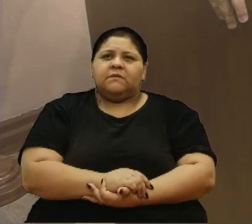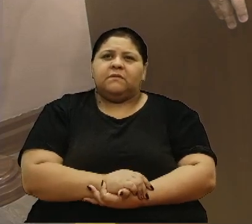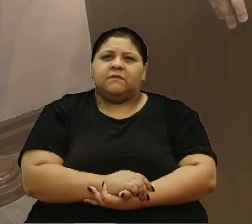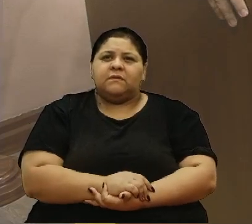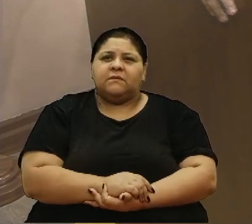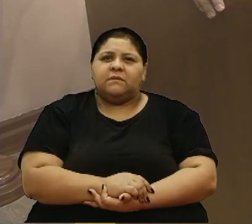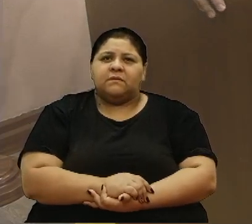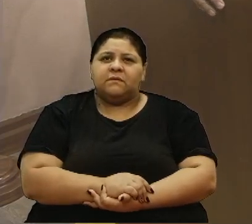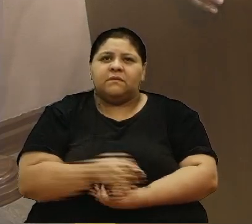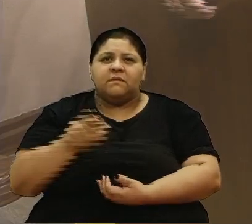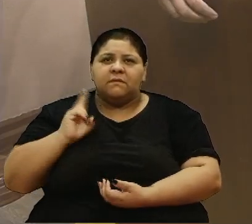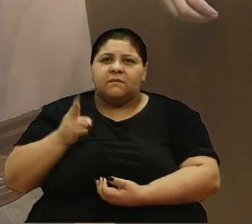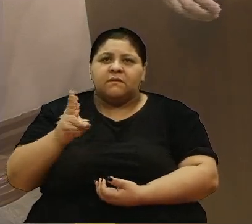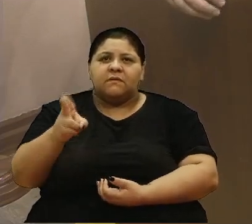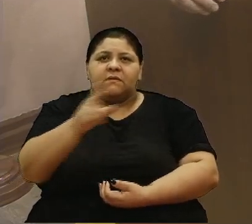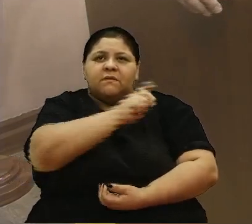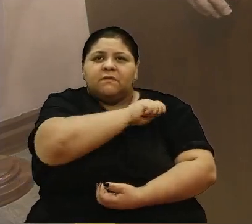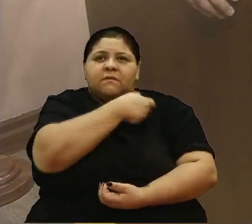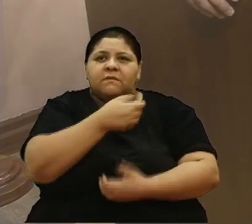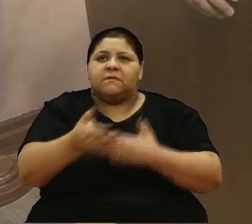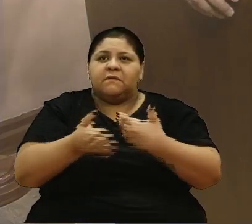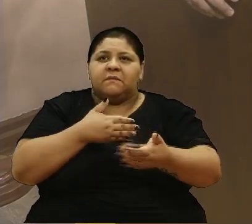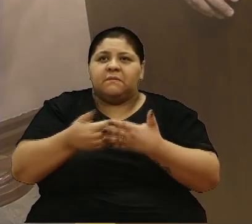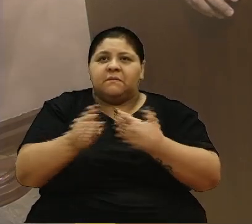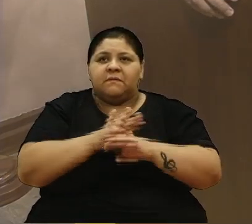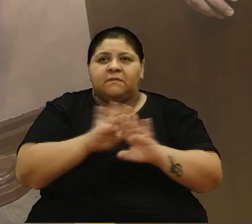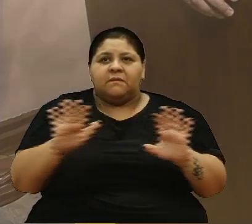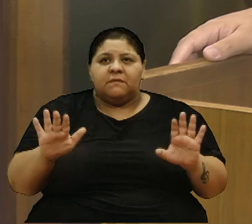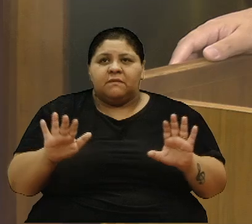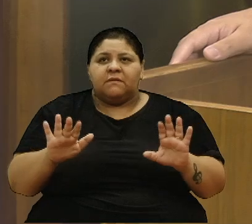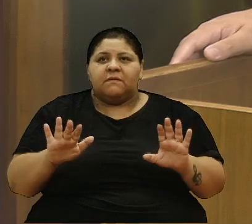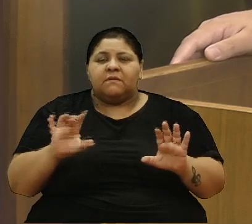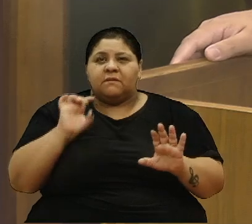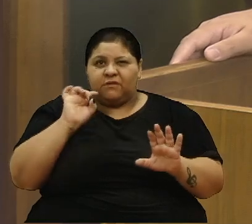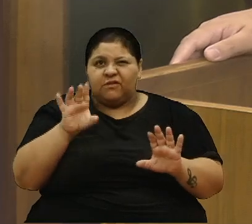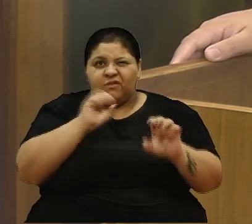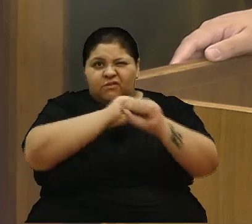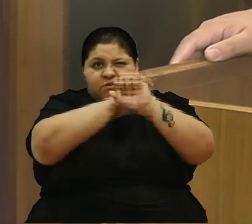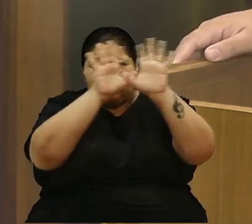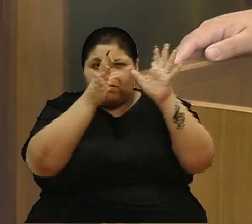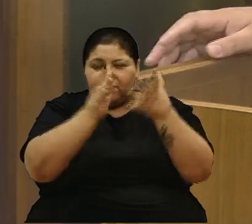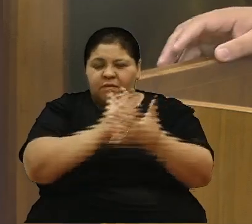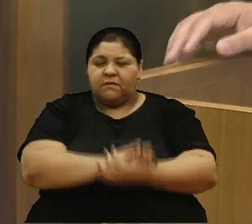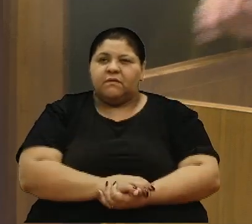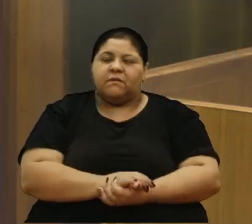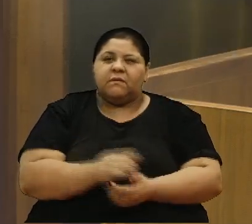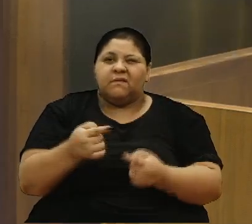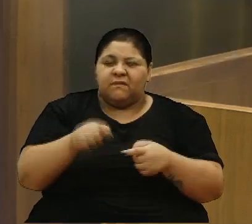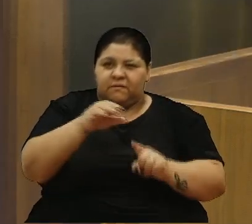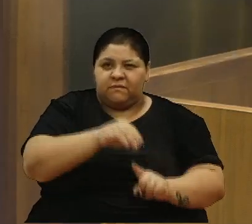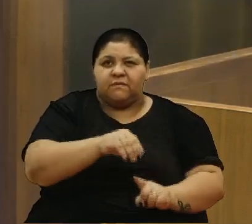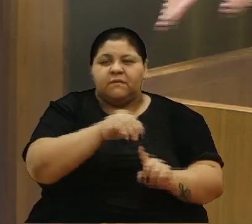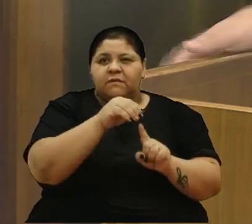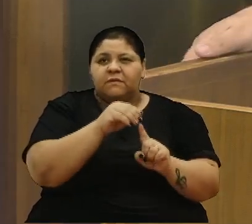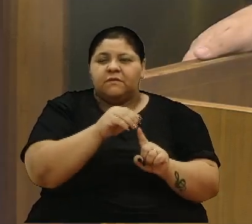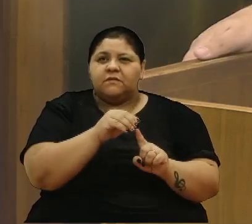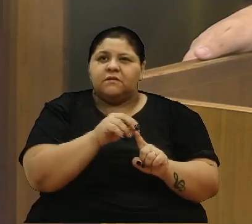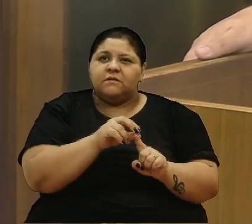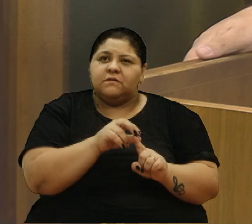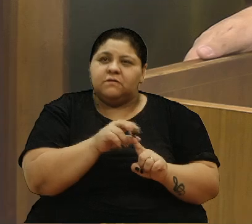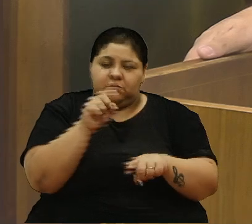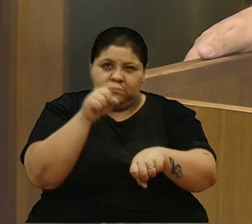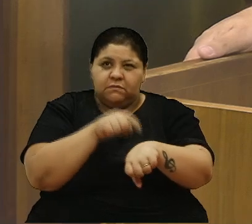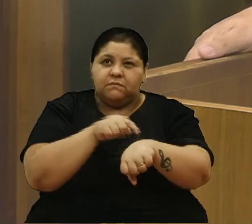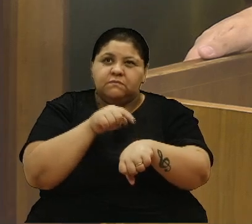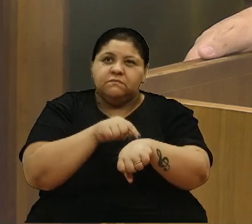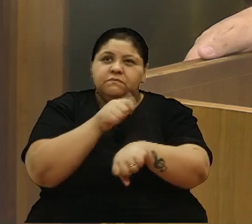Perfeito. Vamos continuar monitorando independente disso, né? Então era isso, pessoal. Só para deixar alguns pontos, mas o principal é a questão do horário